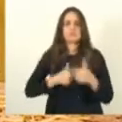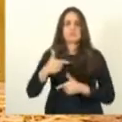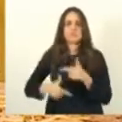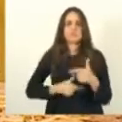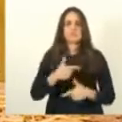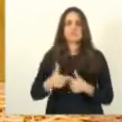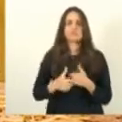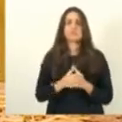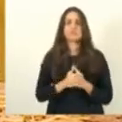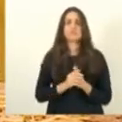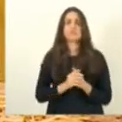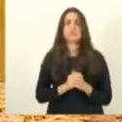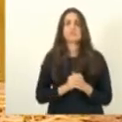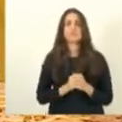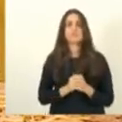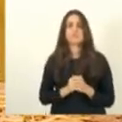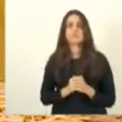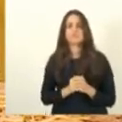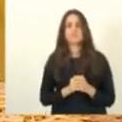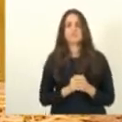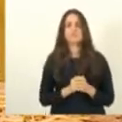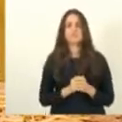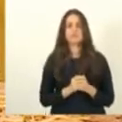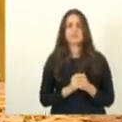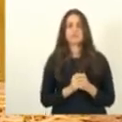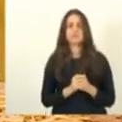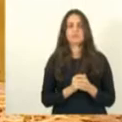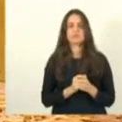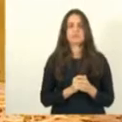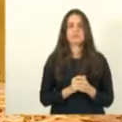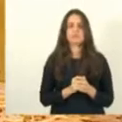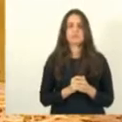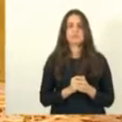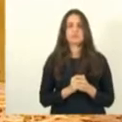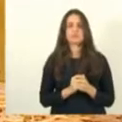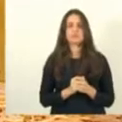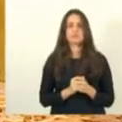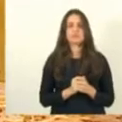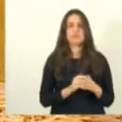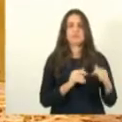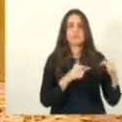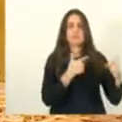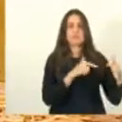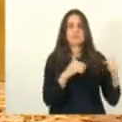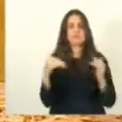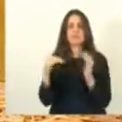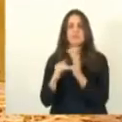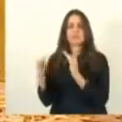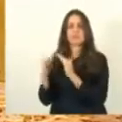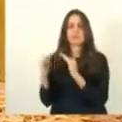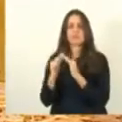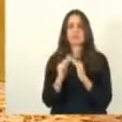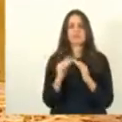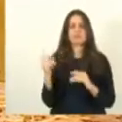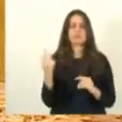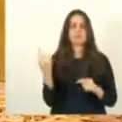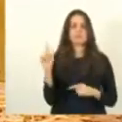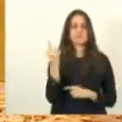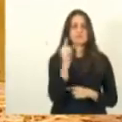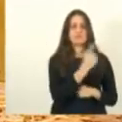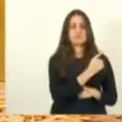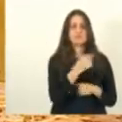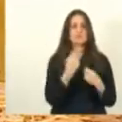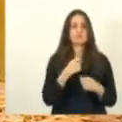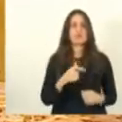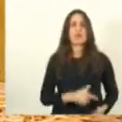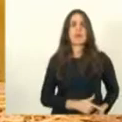trabalhem e sair do seu trabalho até sua casa, ele pelo menos